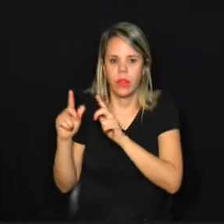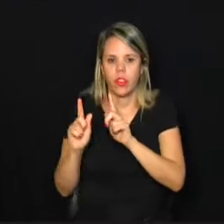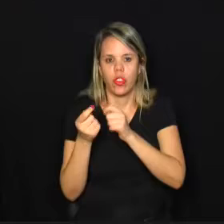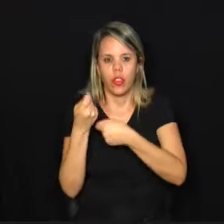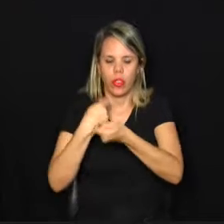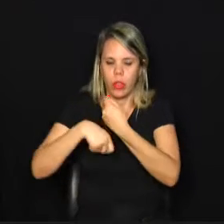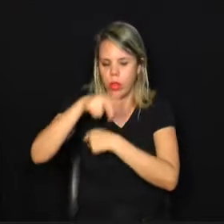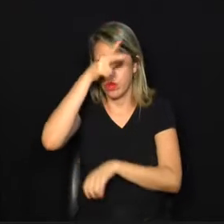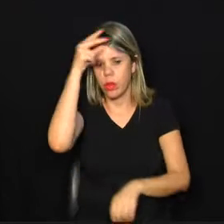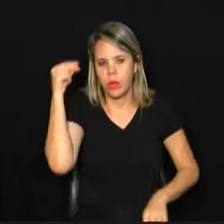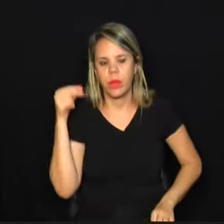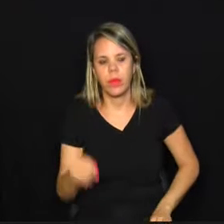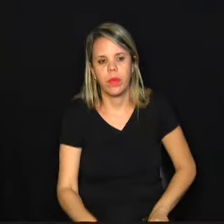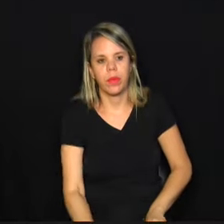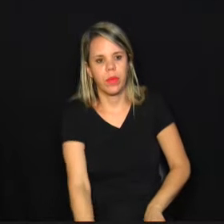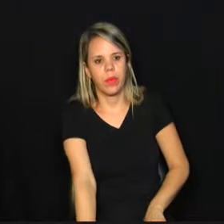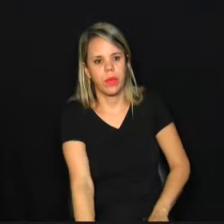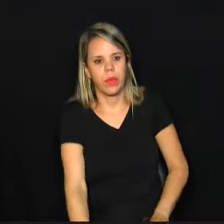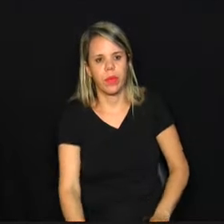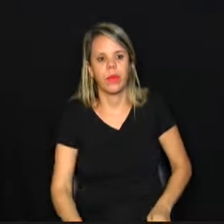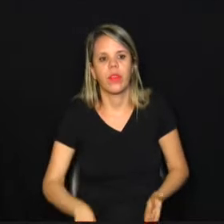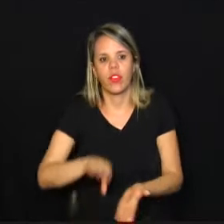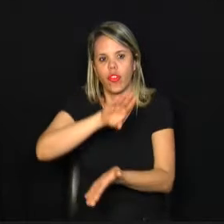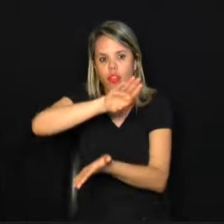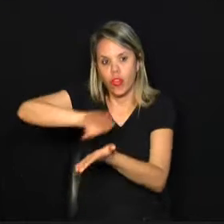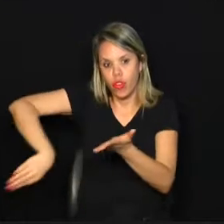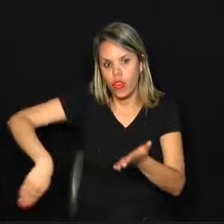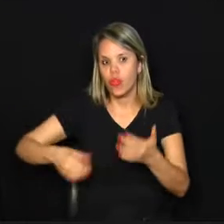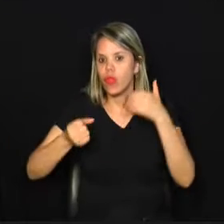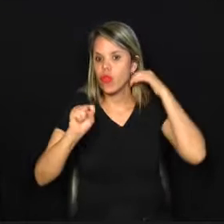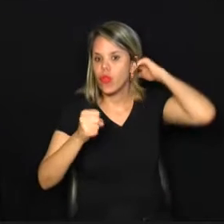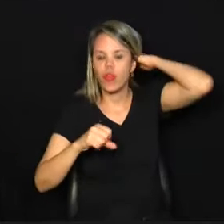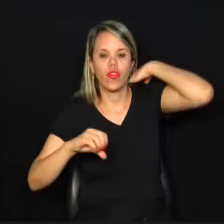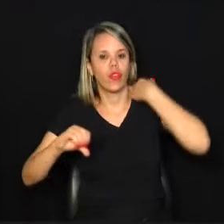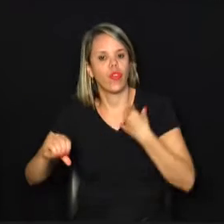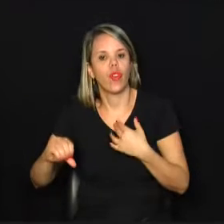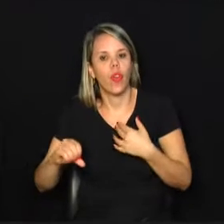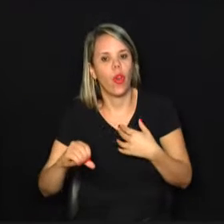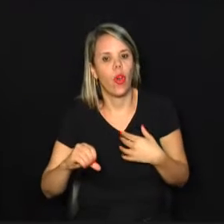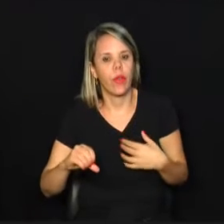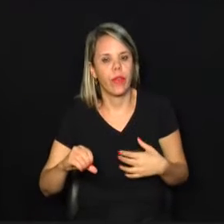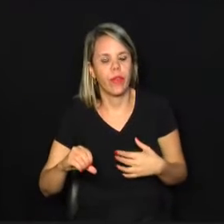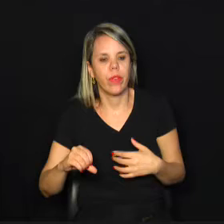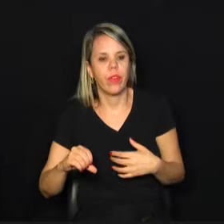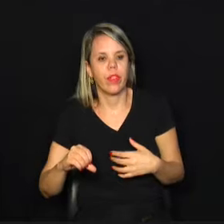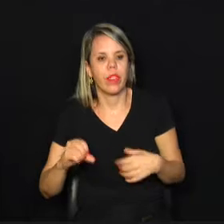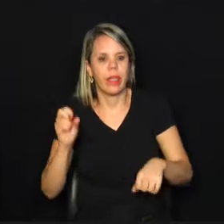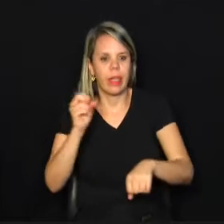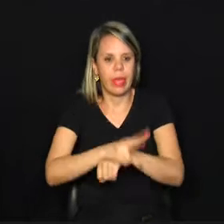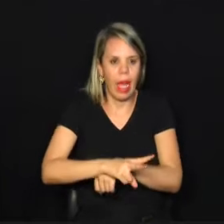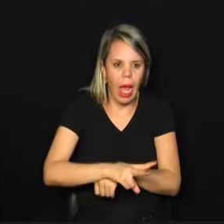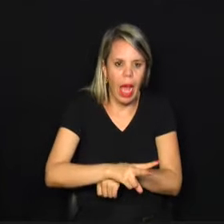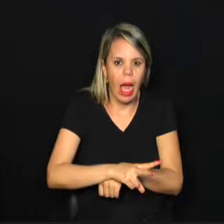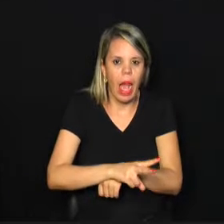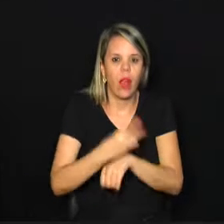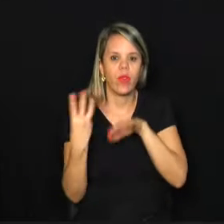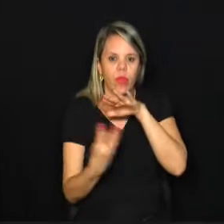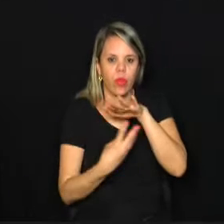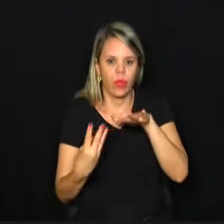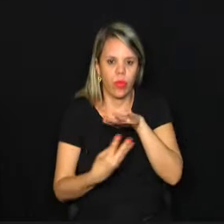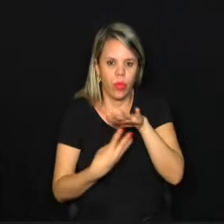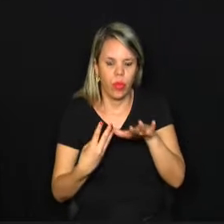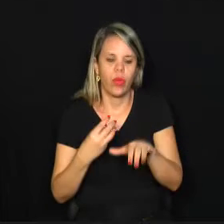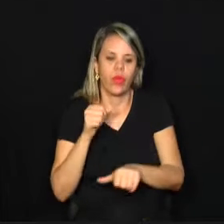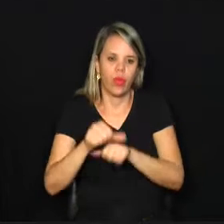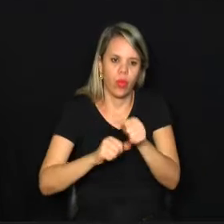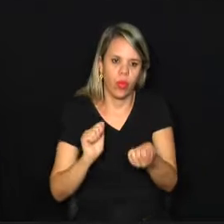pública. E foram extintos 89 cargos em comissão, os quais foram transformados